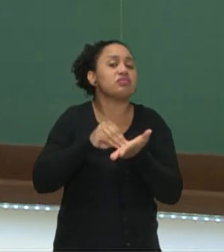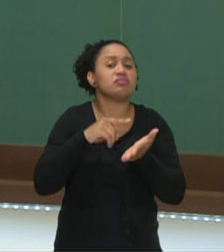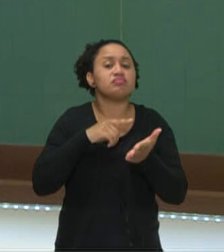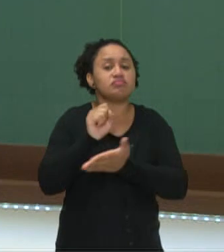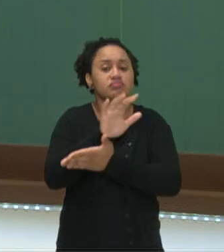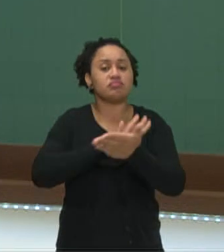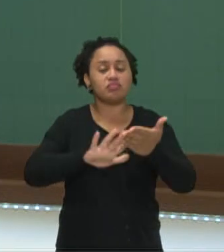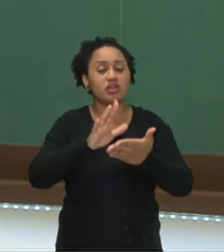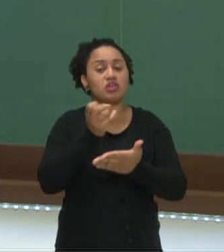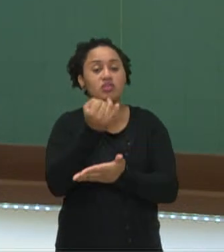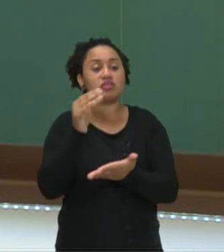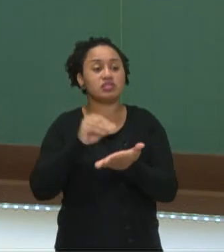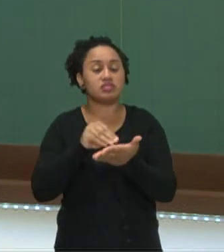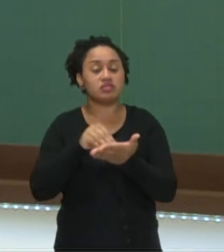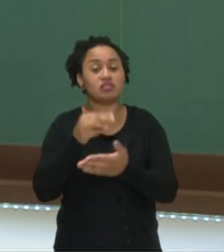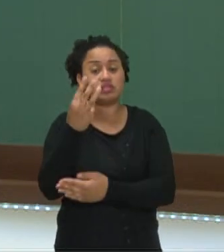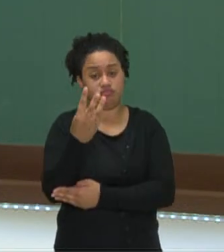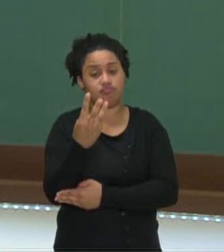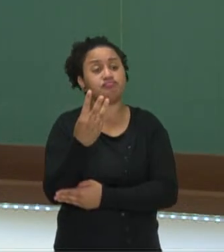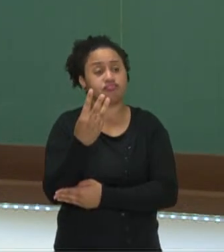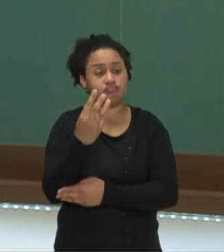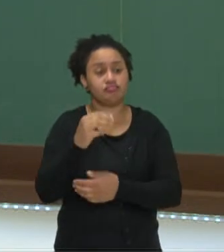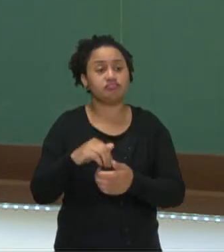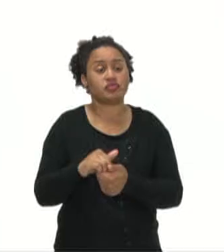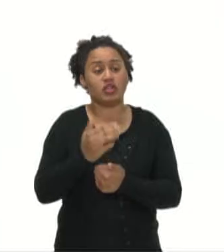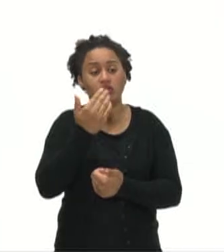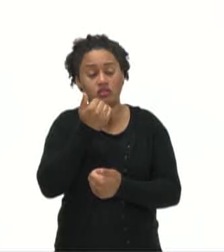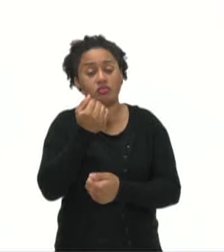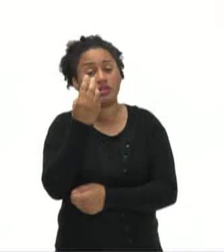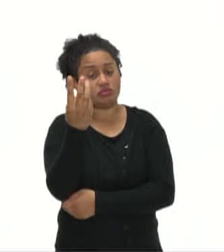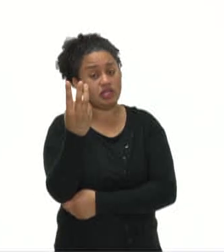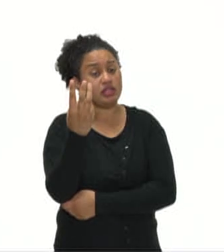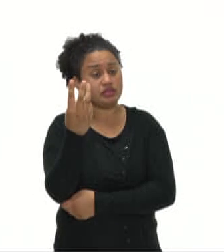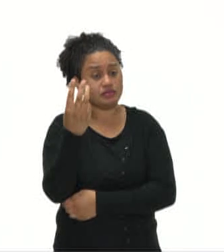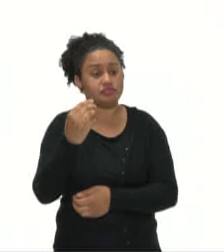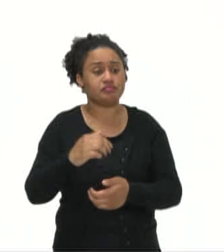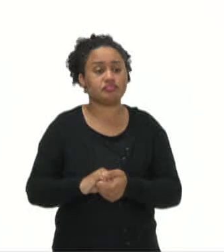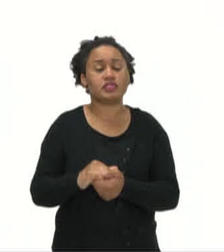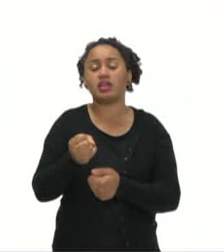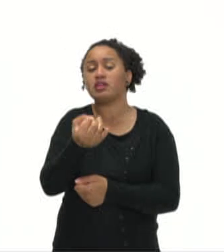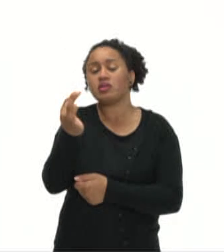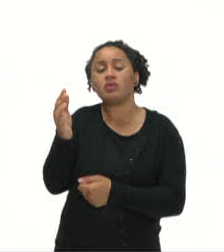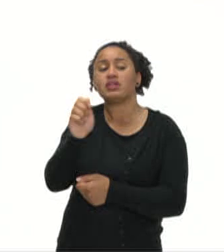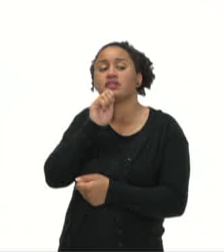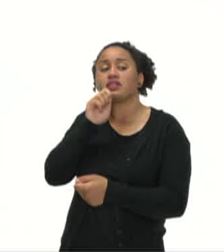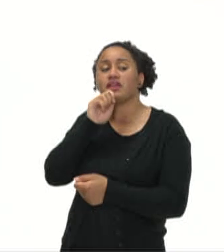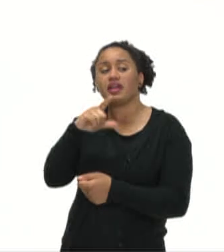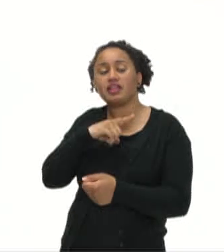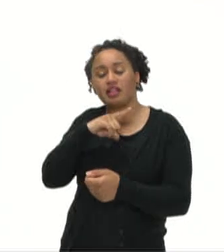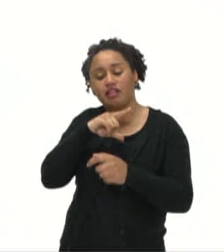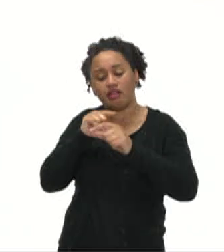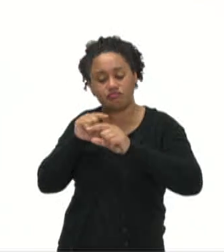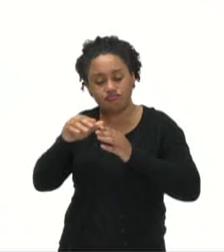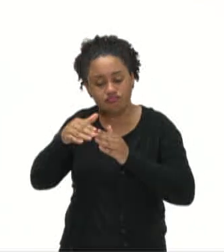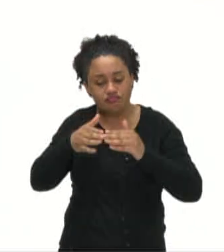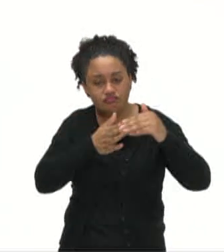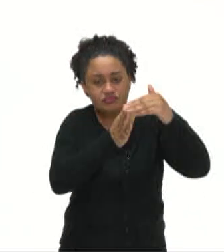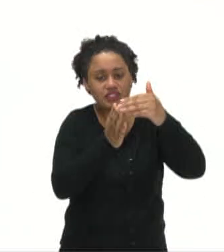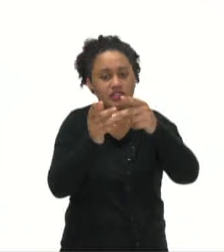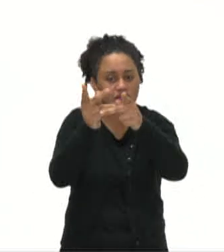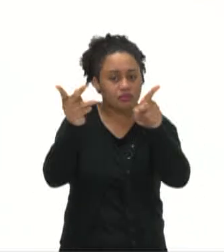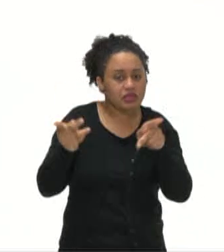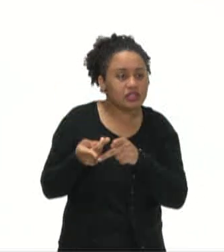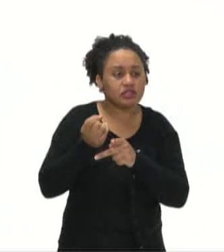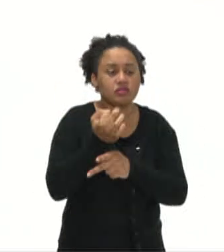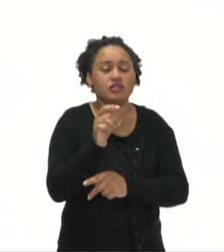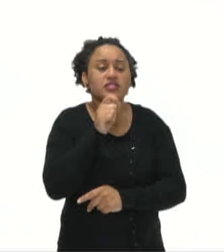figura? Estão faltando 3 fatias, então eles comeram 3 pedaços. E quantos pedaços restaram? Quantos sobraram